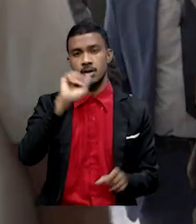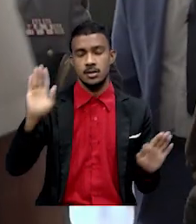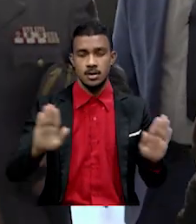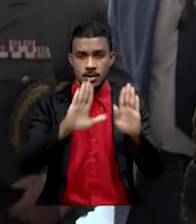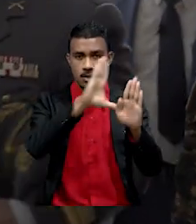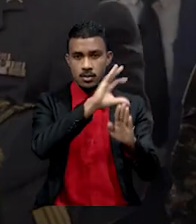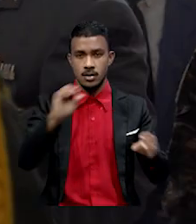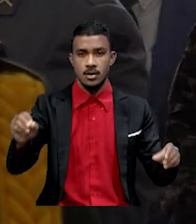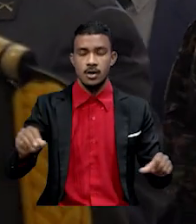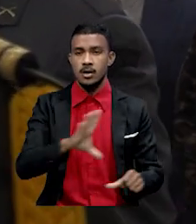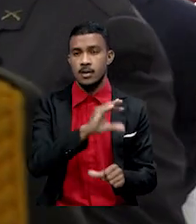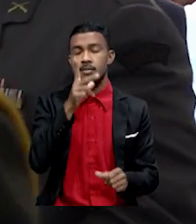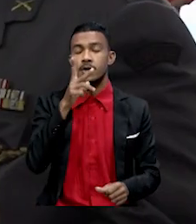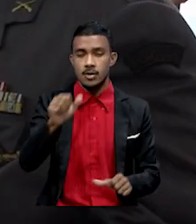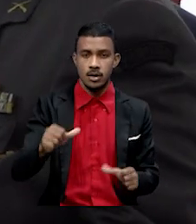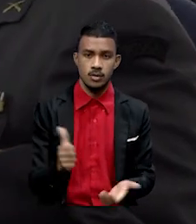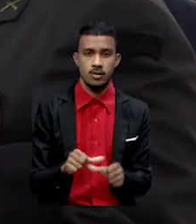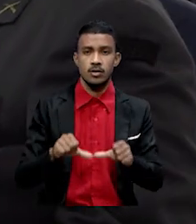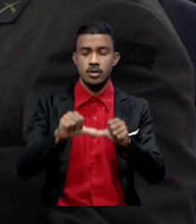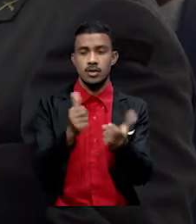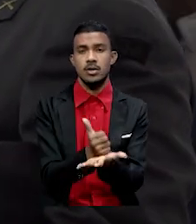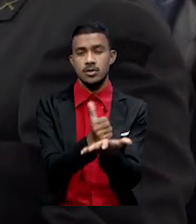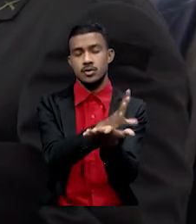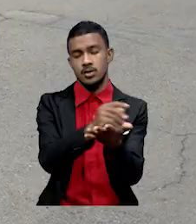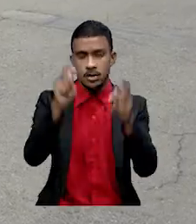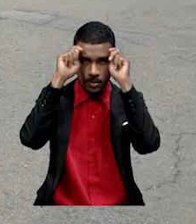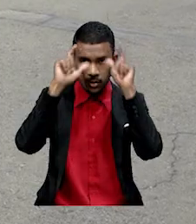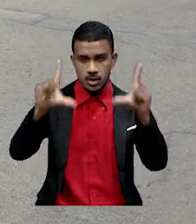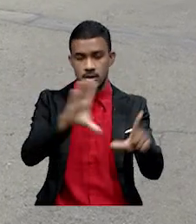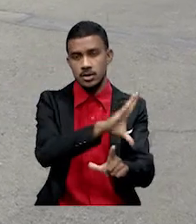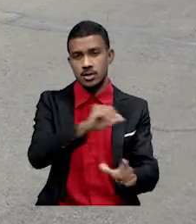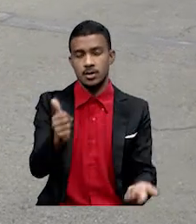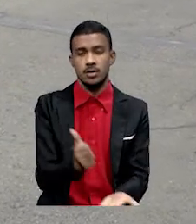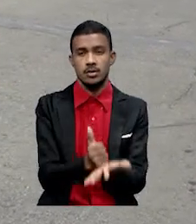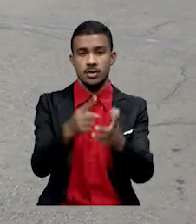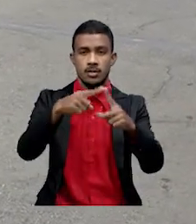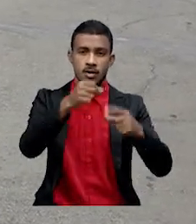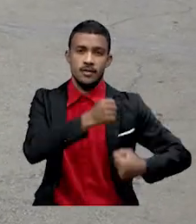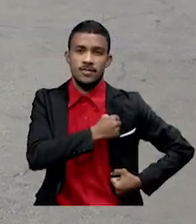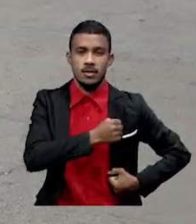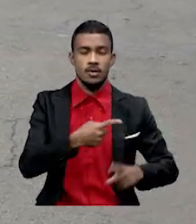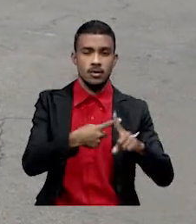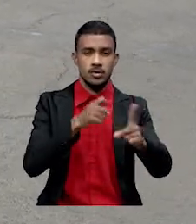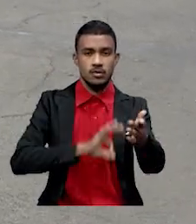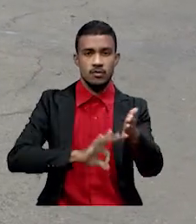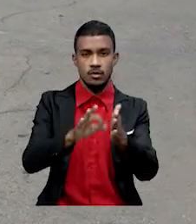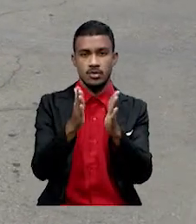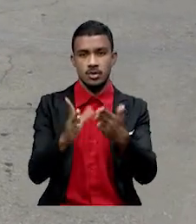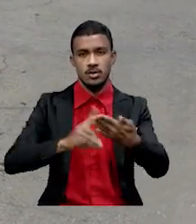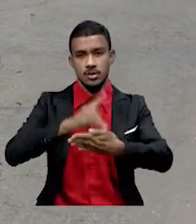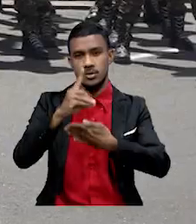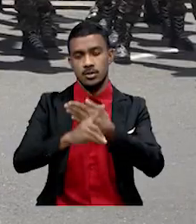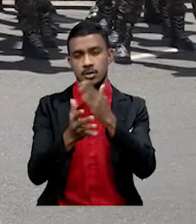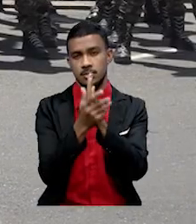Portugal continua a ajuda Timor-Leste diplomaticamente no seu apoio para a FFDTL e a sua formação para desenvolvimento e